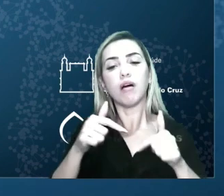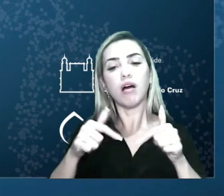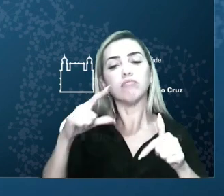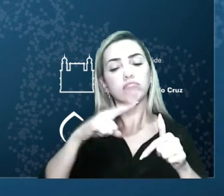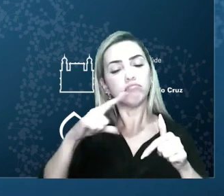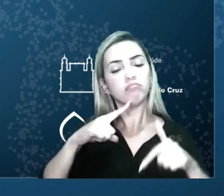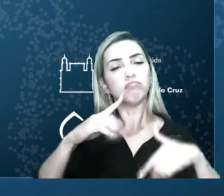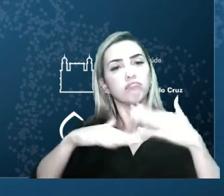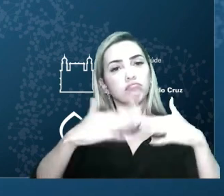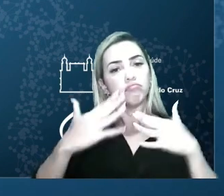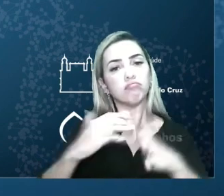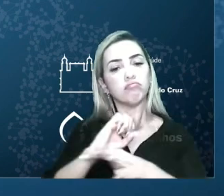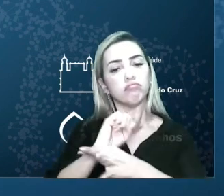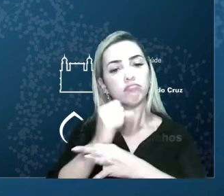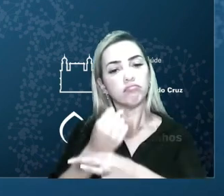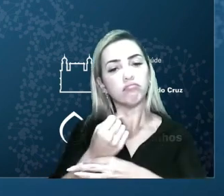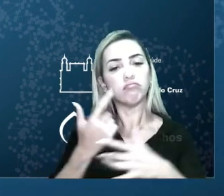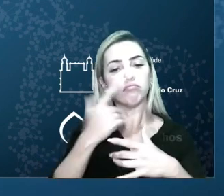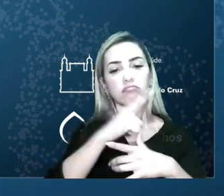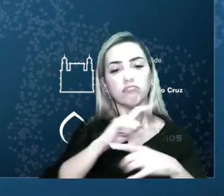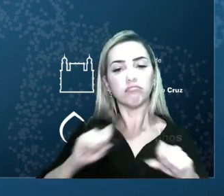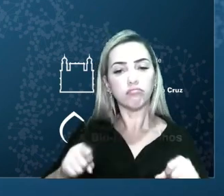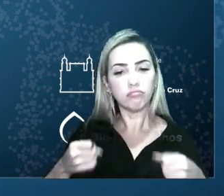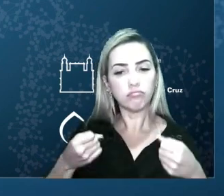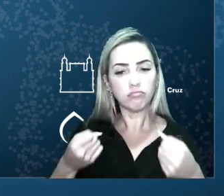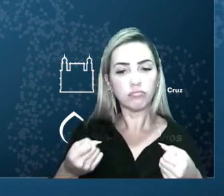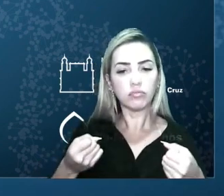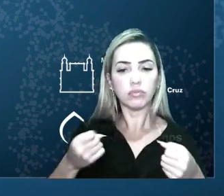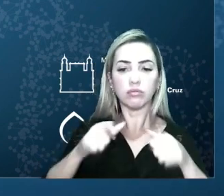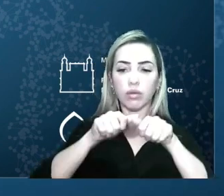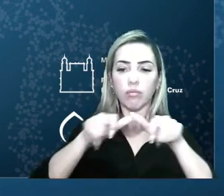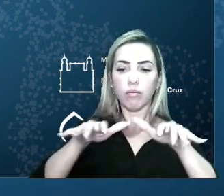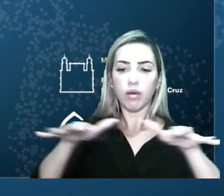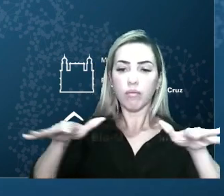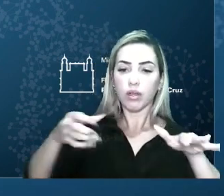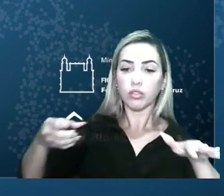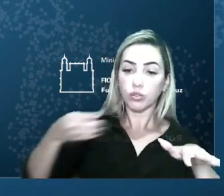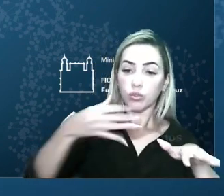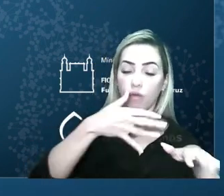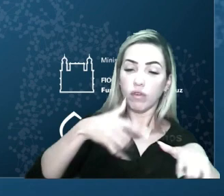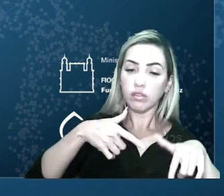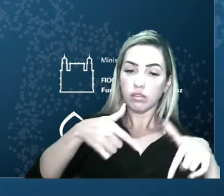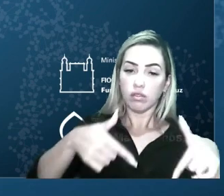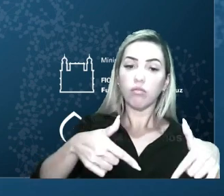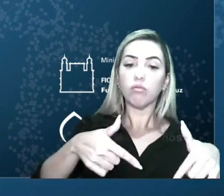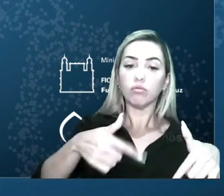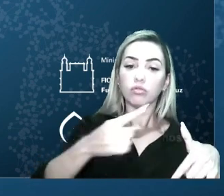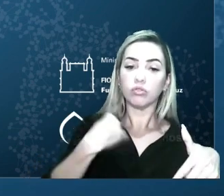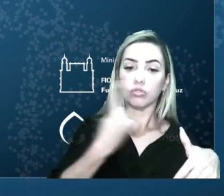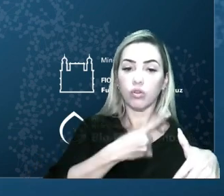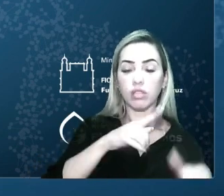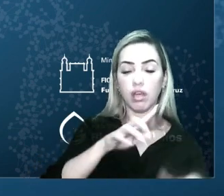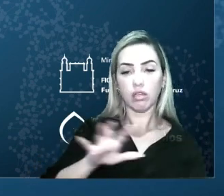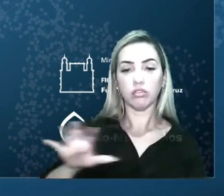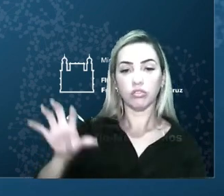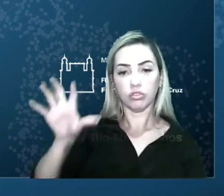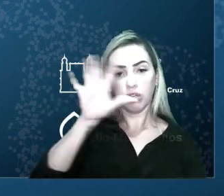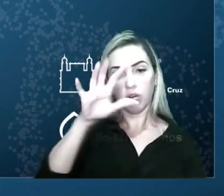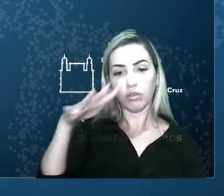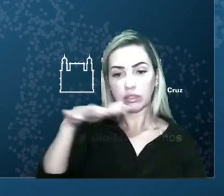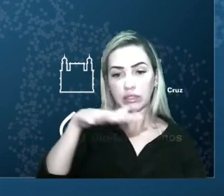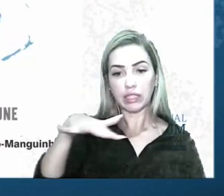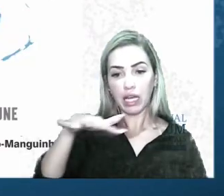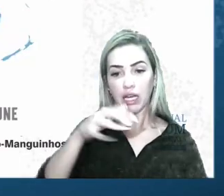frutificado e tem semeado a inovação na nossa região, na área de produtos